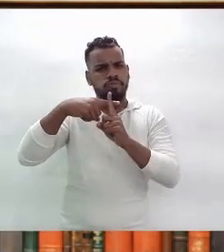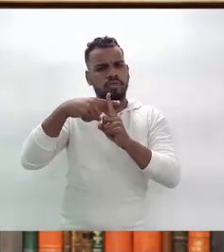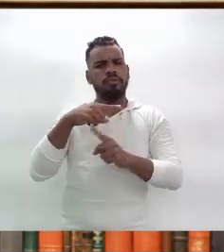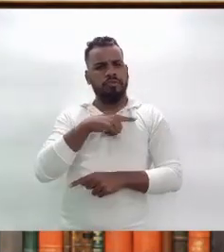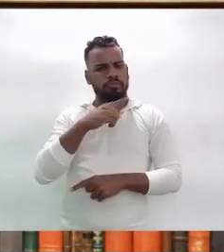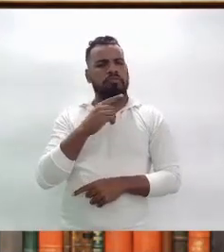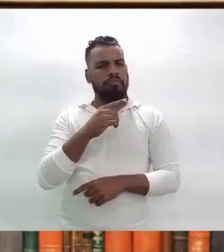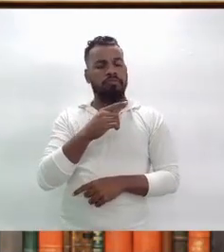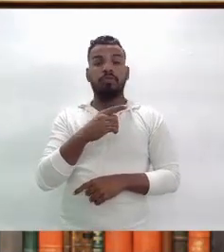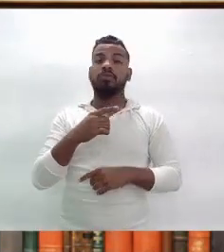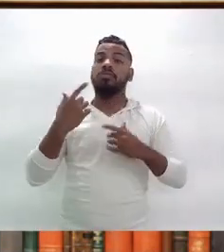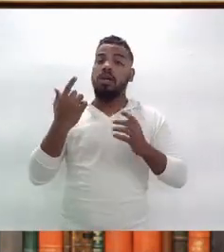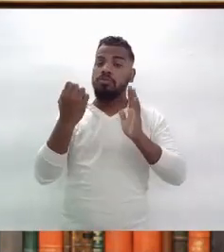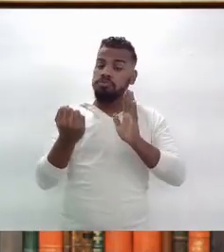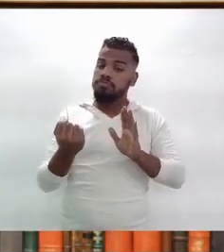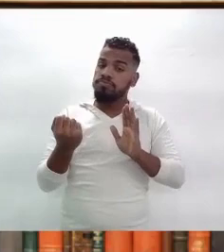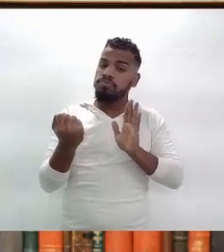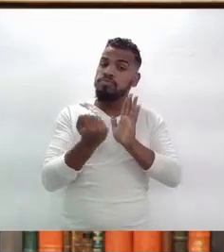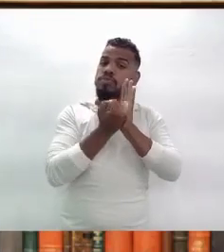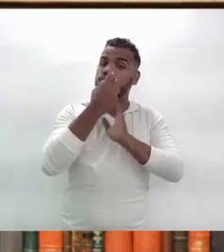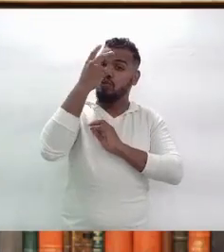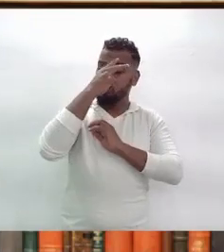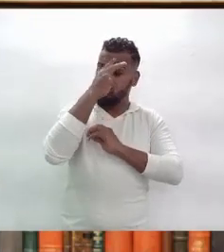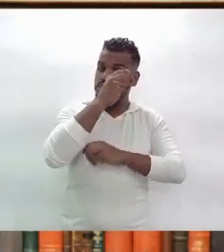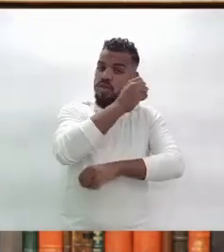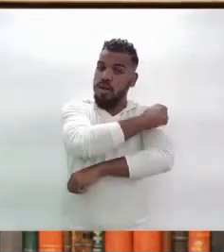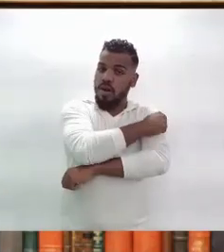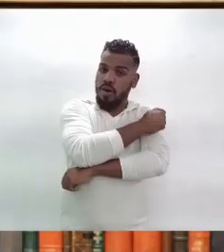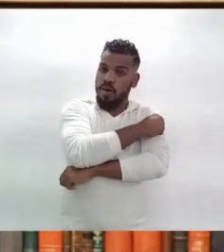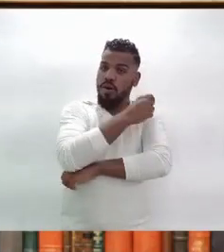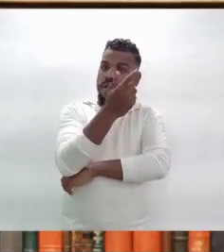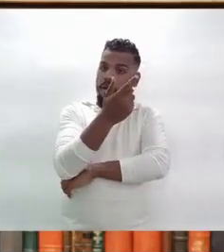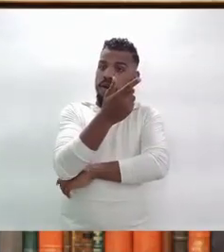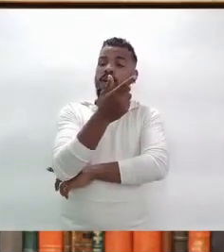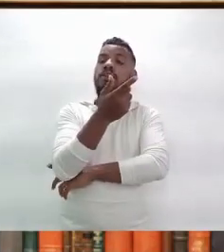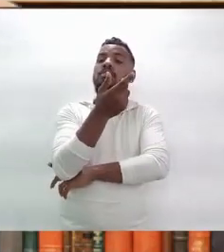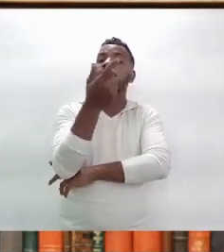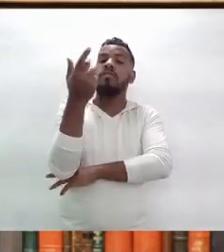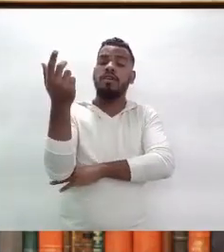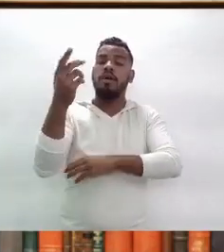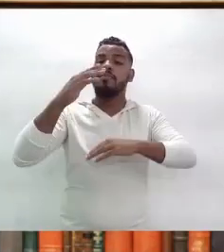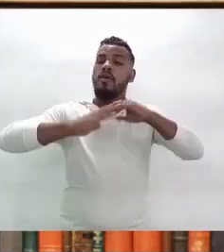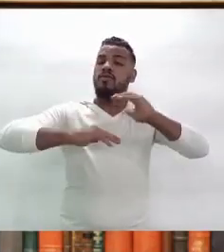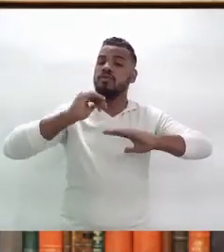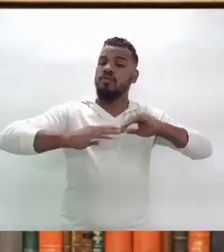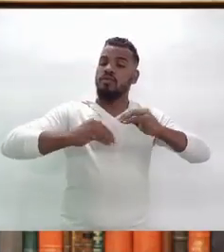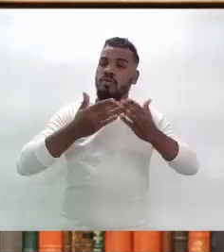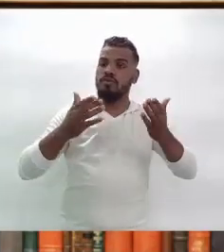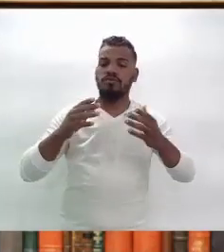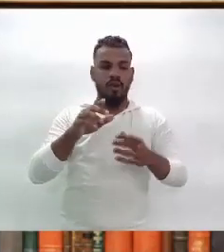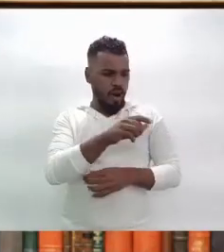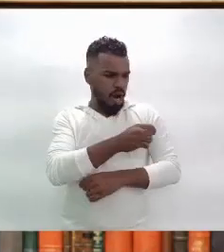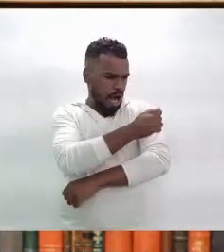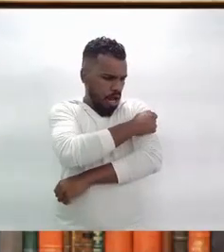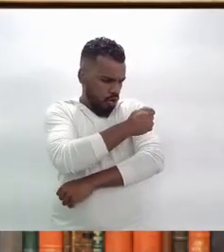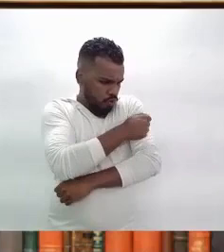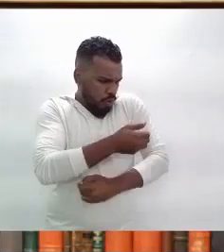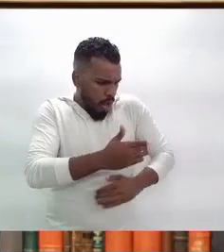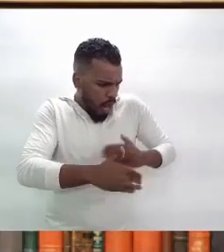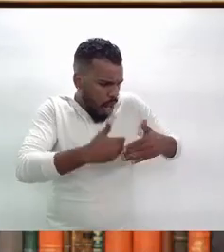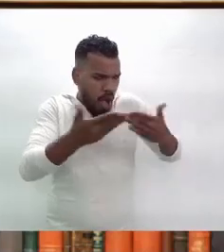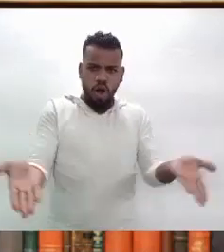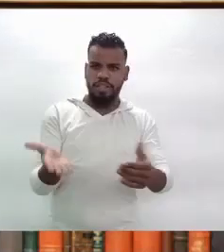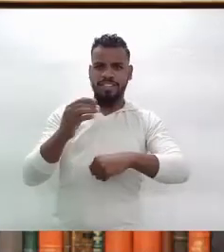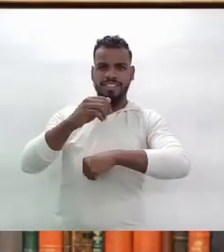positivos, que marcam a história de diversos estudantes, estudantes que viraram profissionais hoje. Não, professora, e outra coisa, já que a senhora